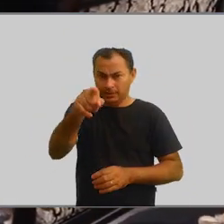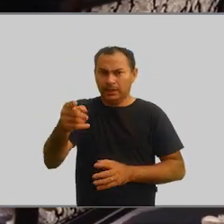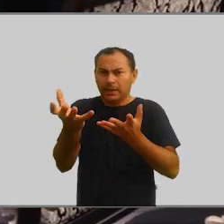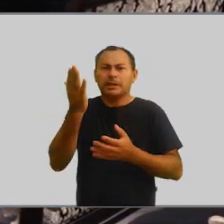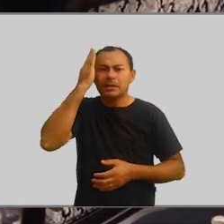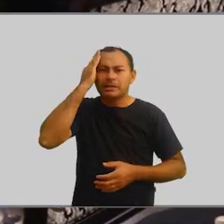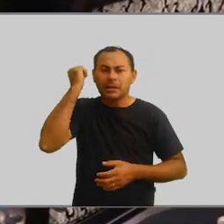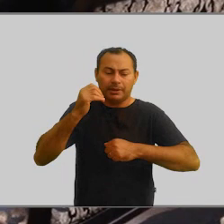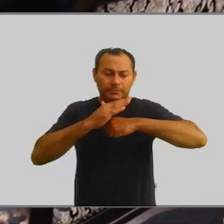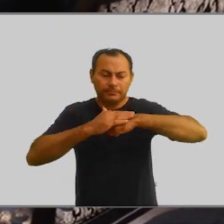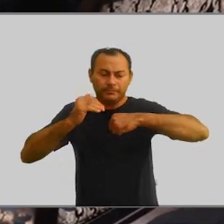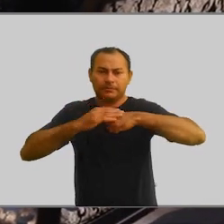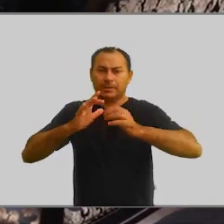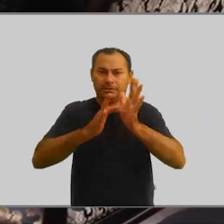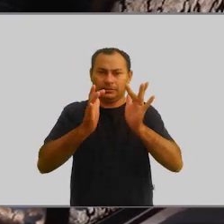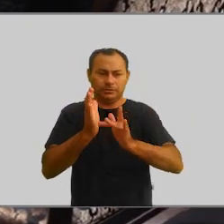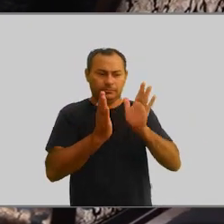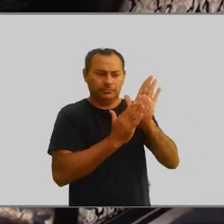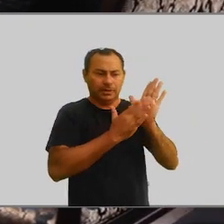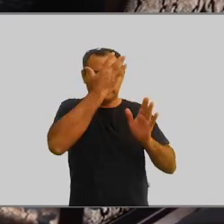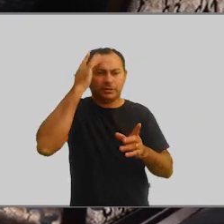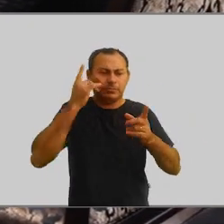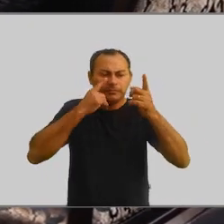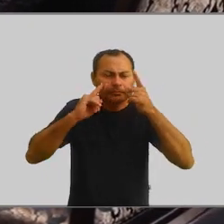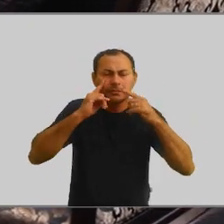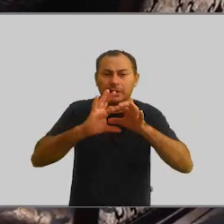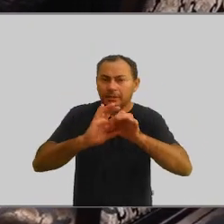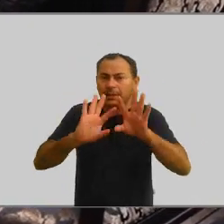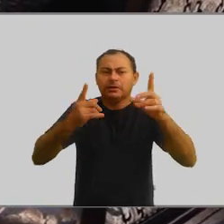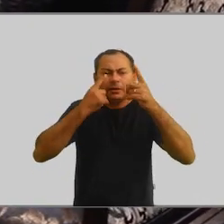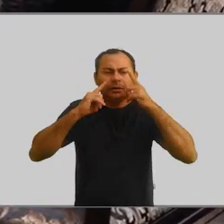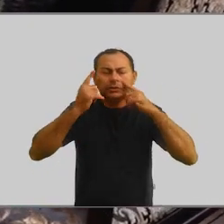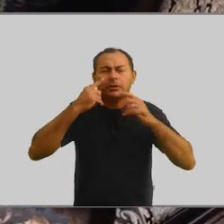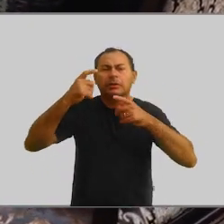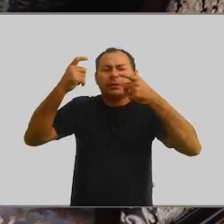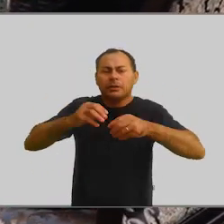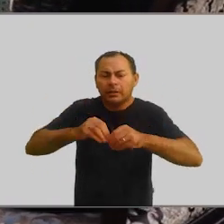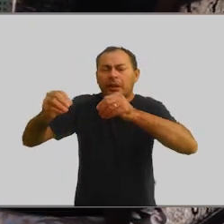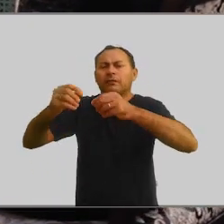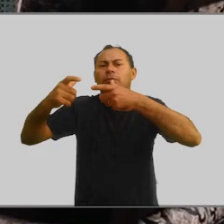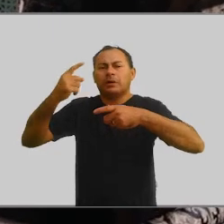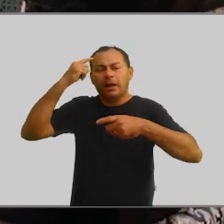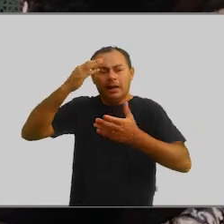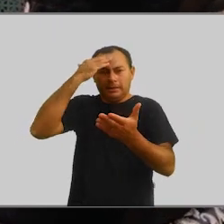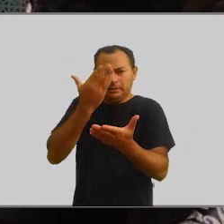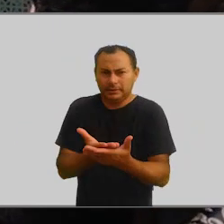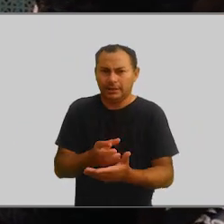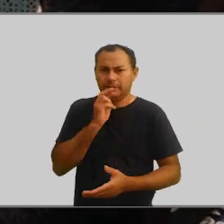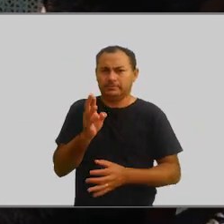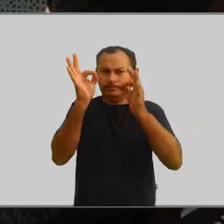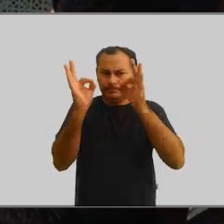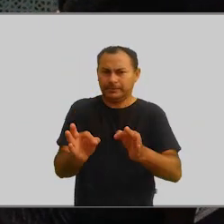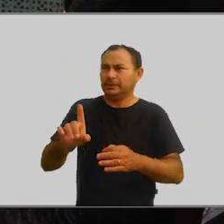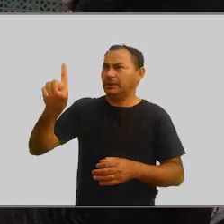você quer descobrir o consolo que Jesus prometeu aos que choram, deixe que o choro o leve para o lugar onde você creia nas